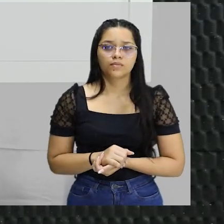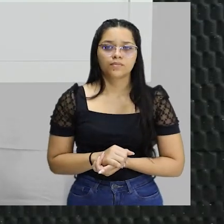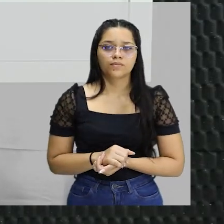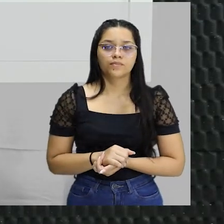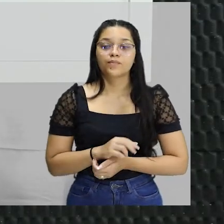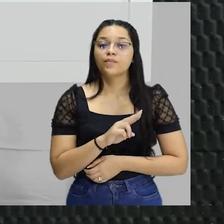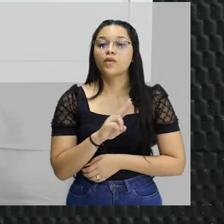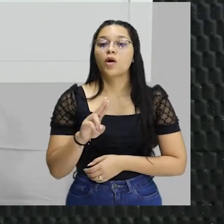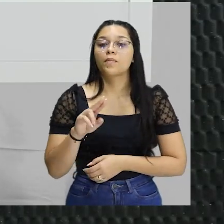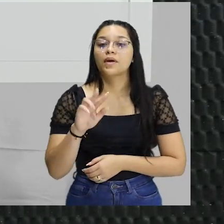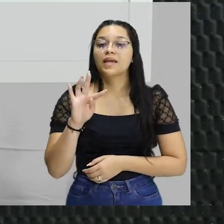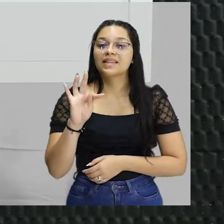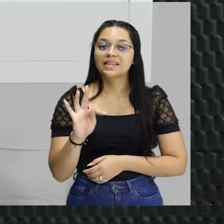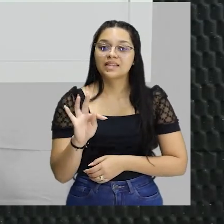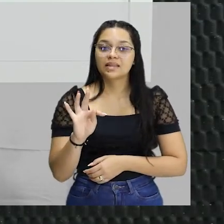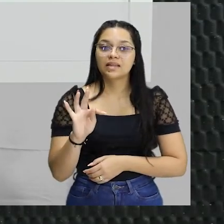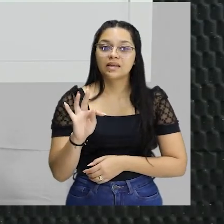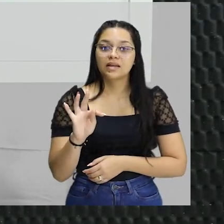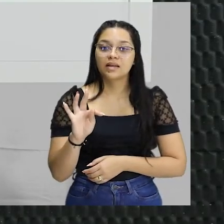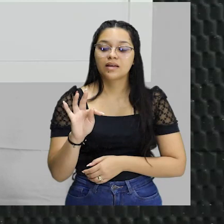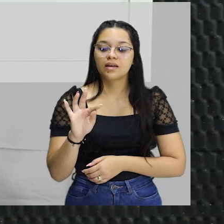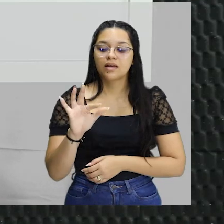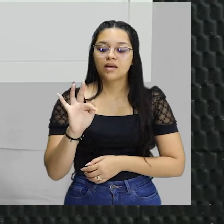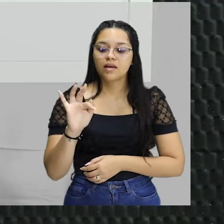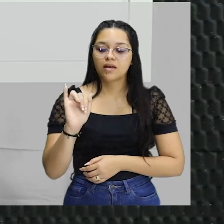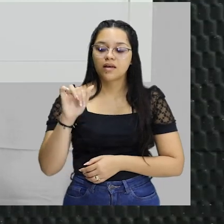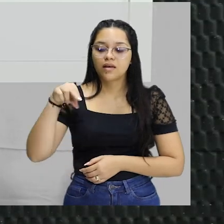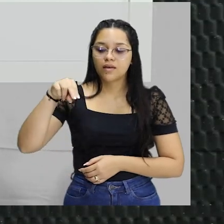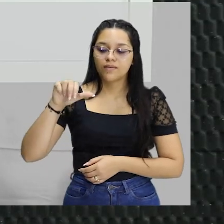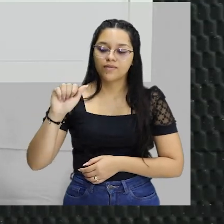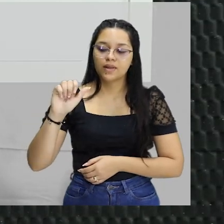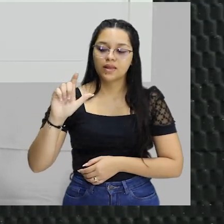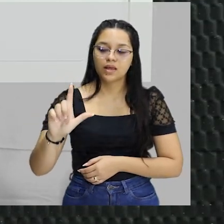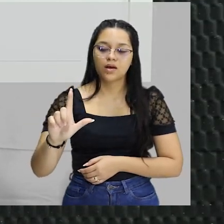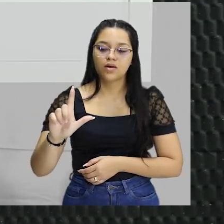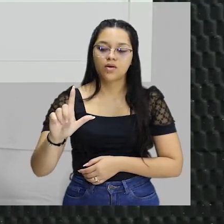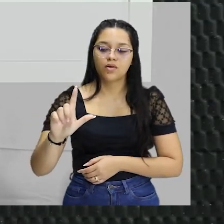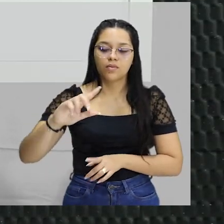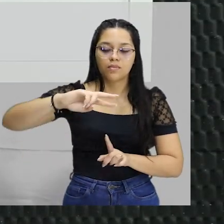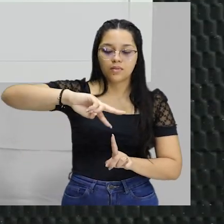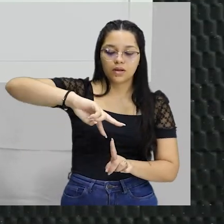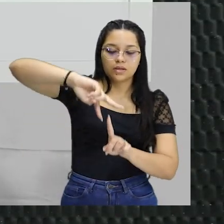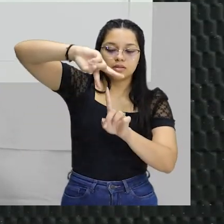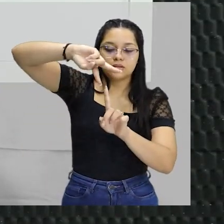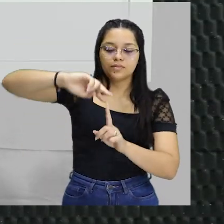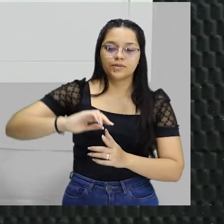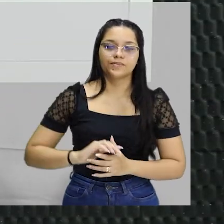que eu vou chamar de T final, apontando para cima.